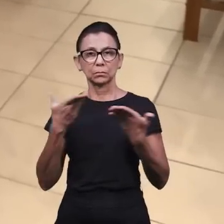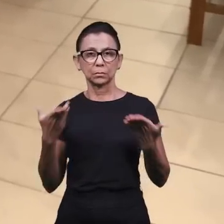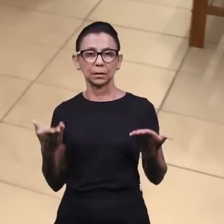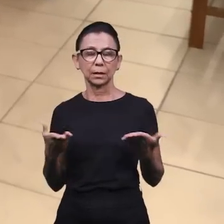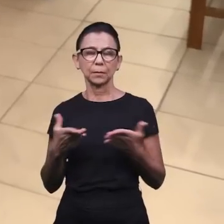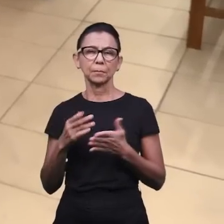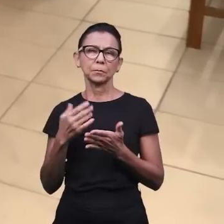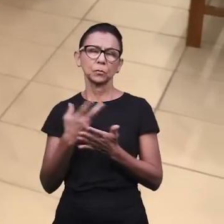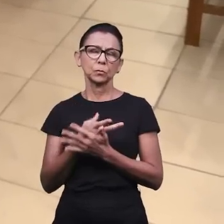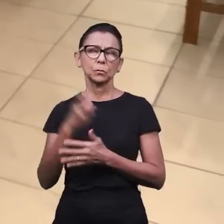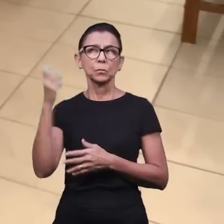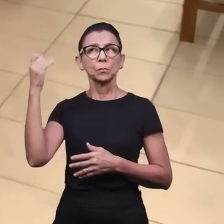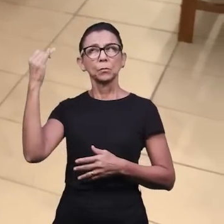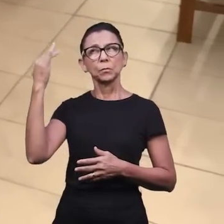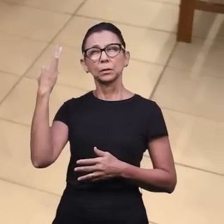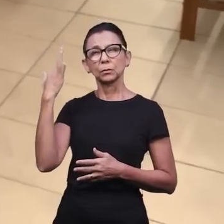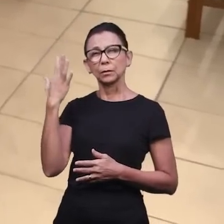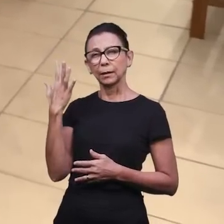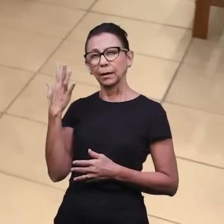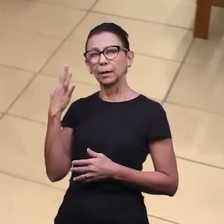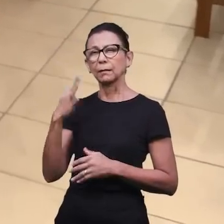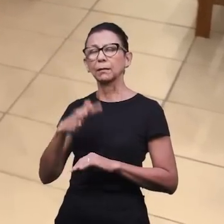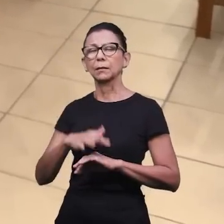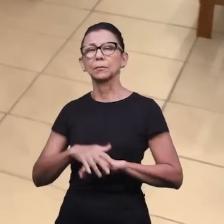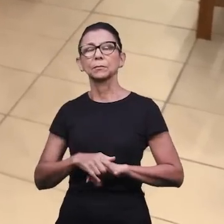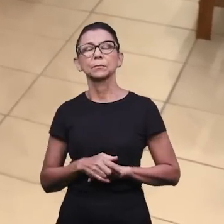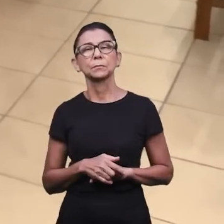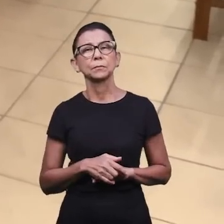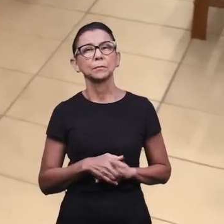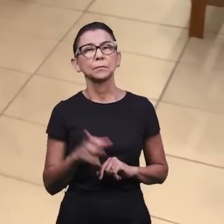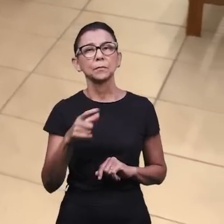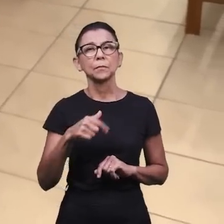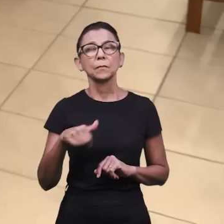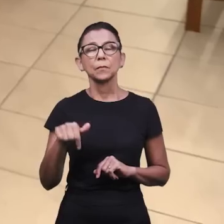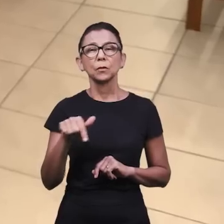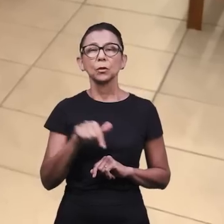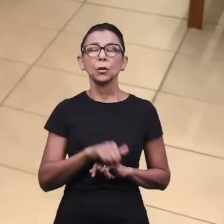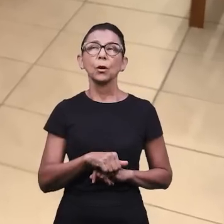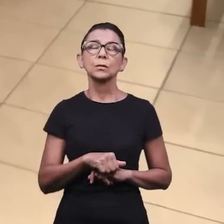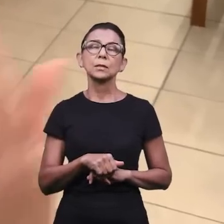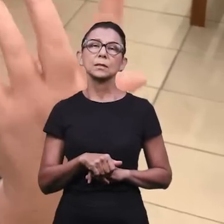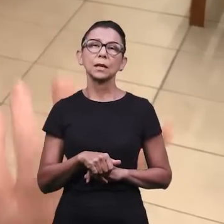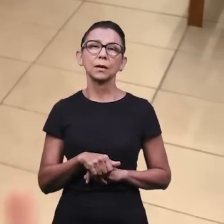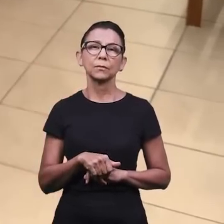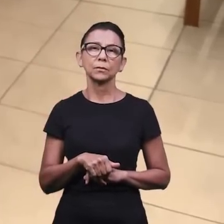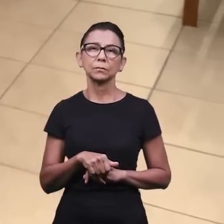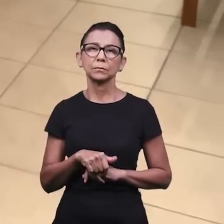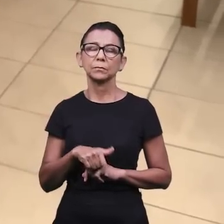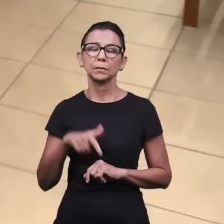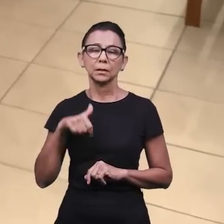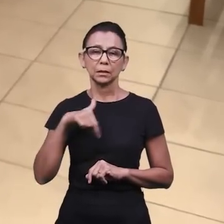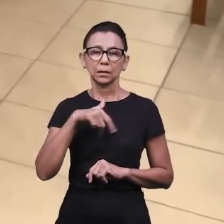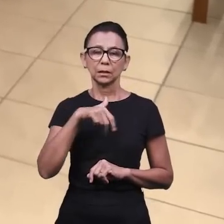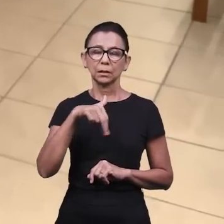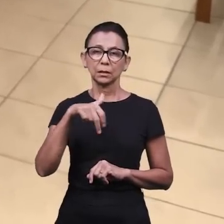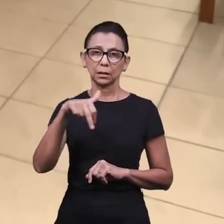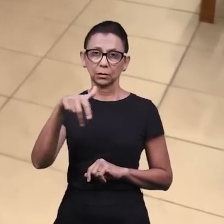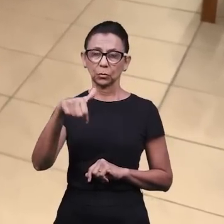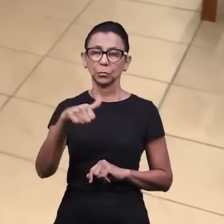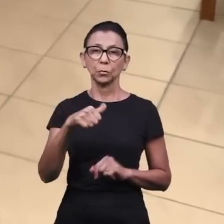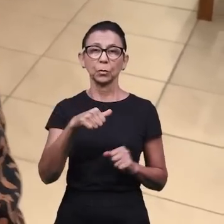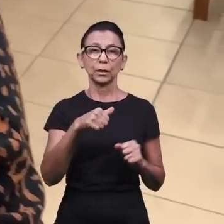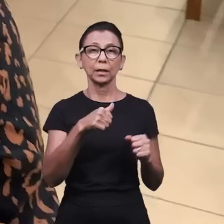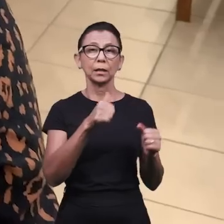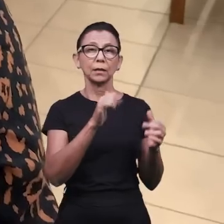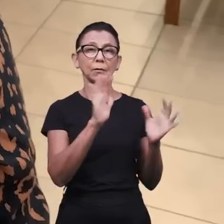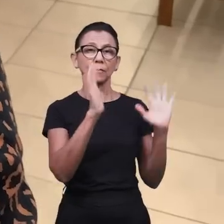uma madrugada, em torno de meia-noite, 1h, estávamos voltando a pé da casa da mãe, que é aqui pertinho. E